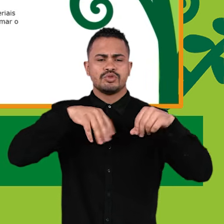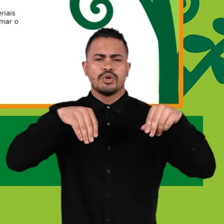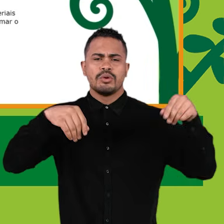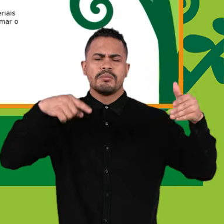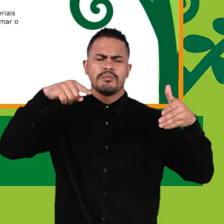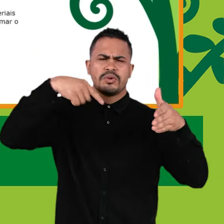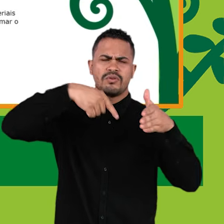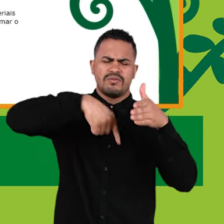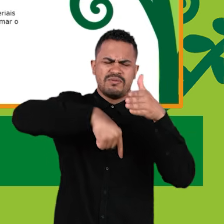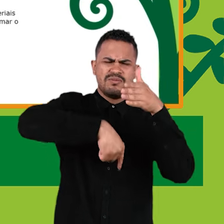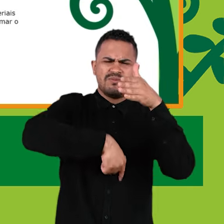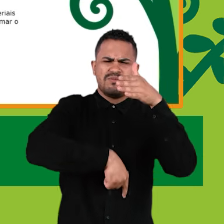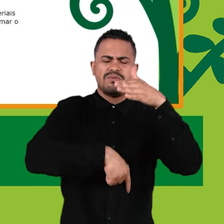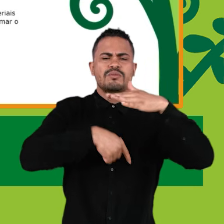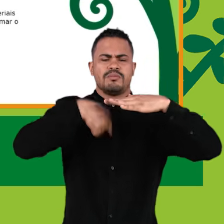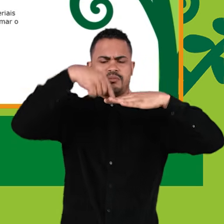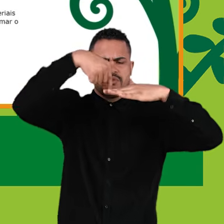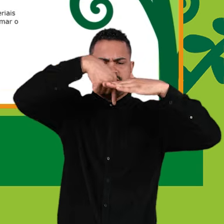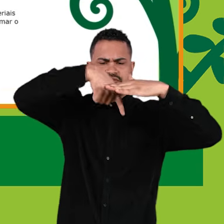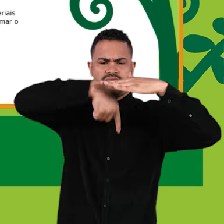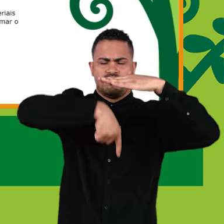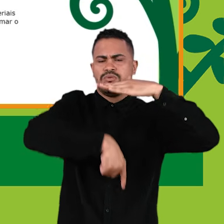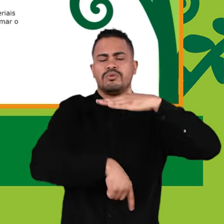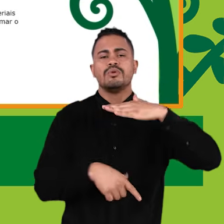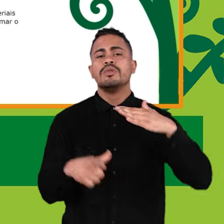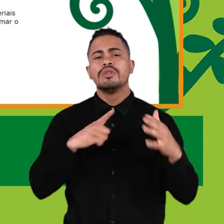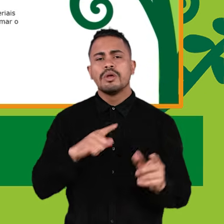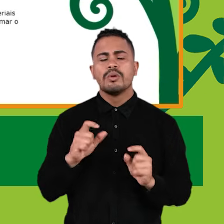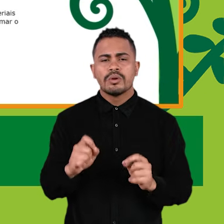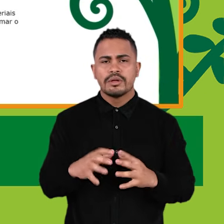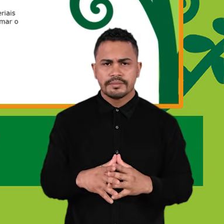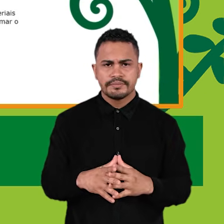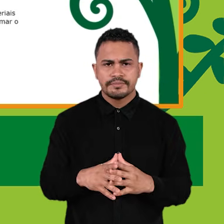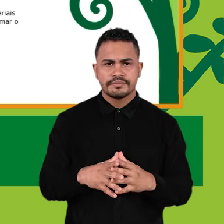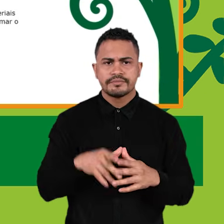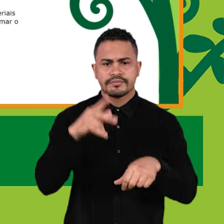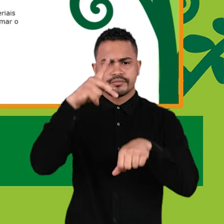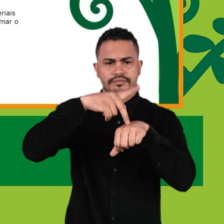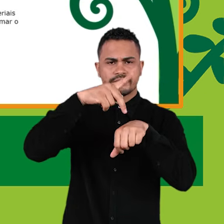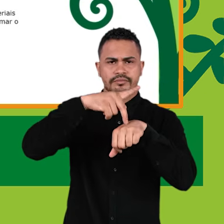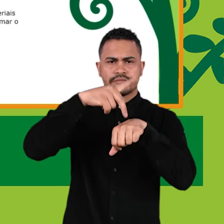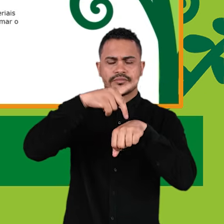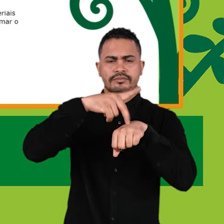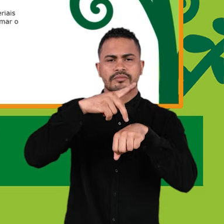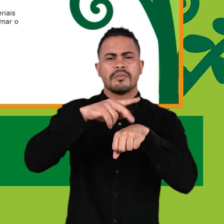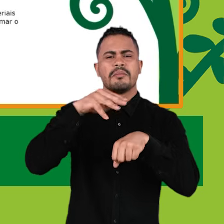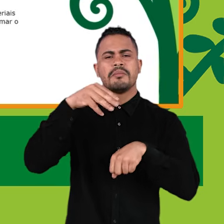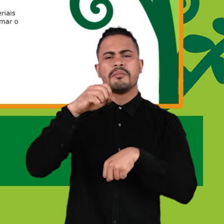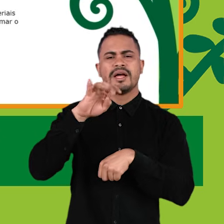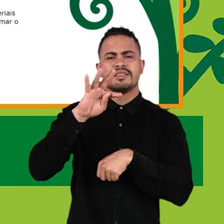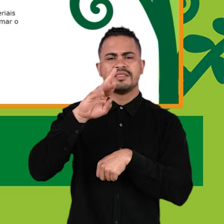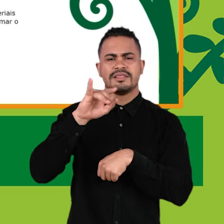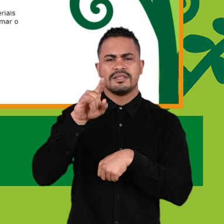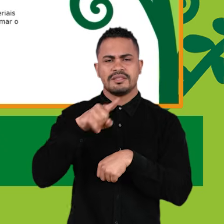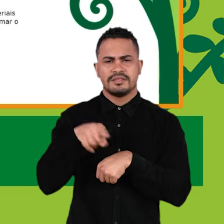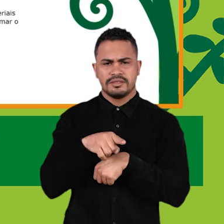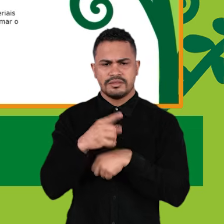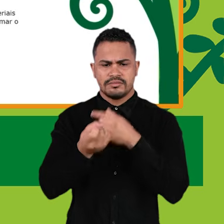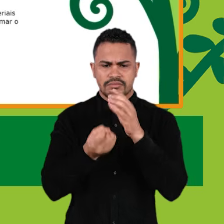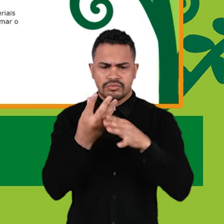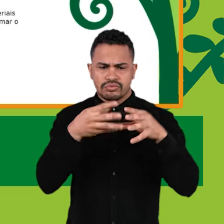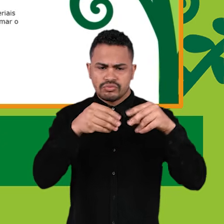solo profundo, né? O que seria um ambiente com solo profundo? Você vai ter ali uma rocha matriz, que é a rocha formadora do solo,